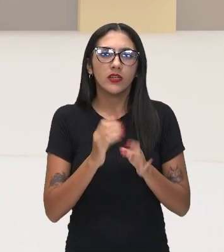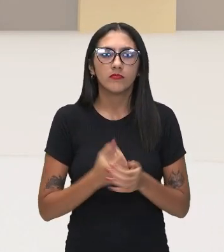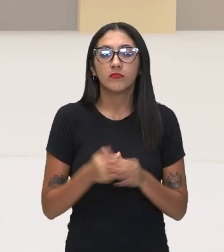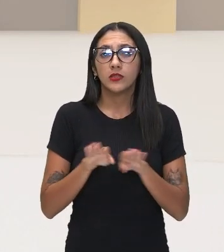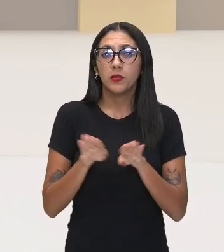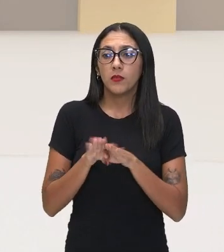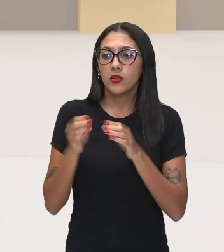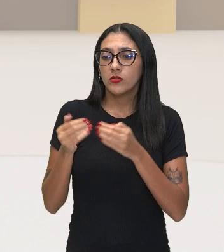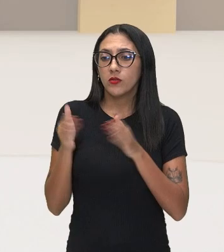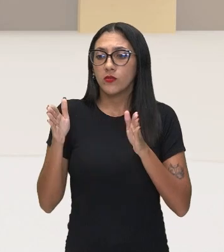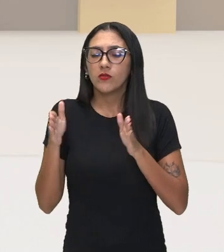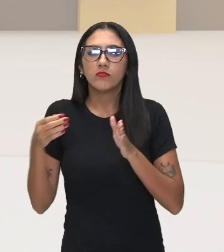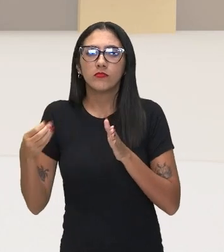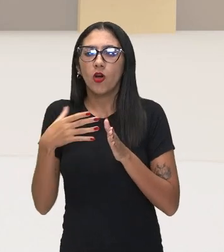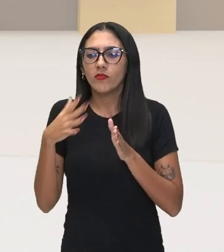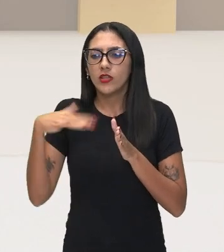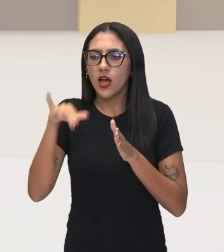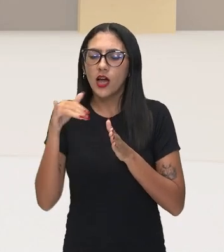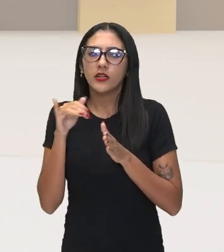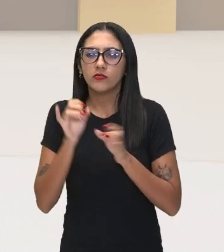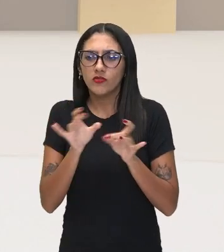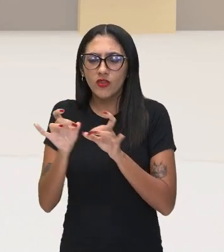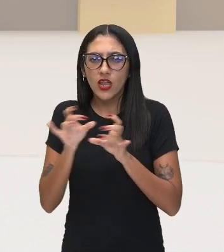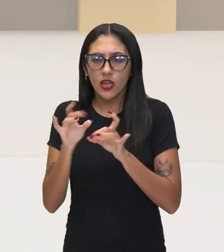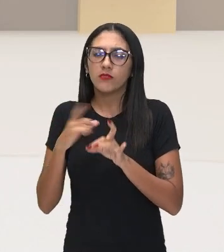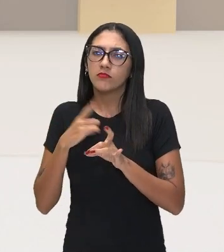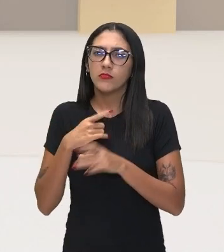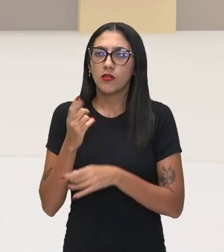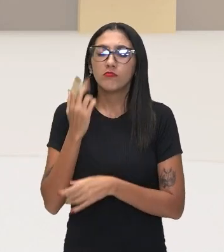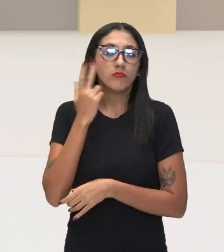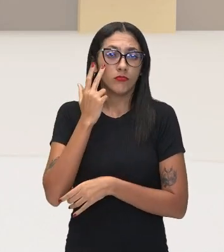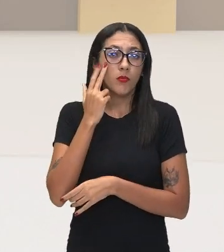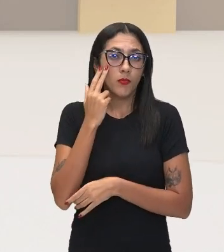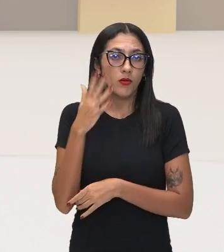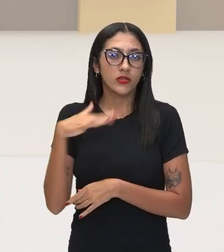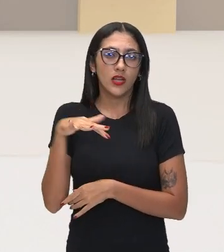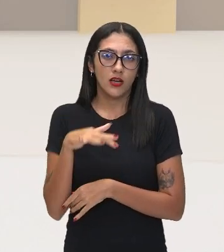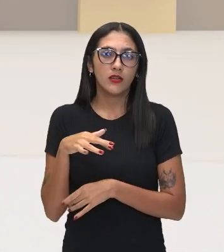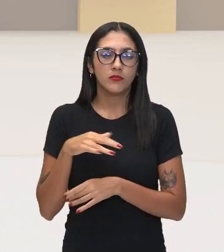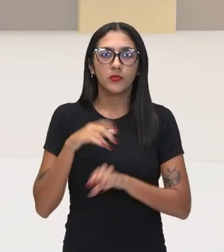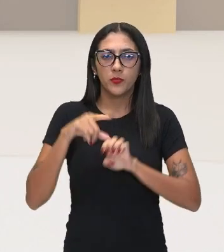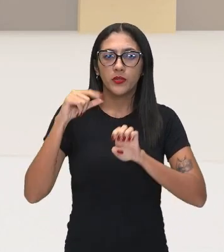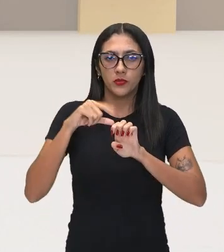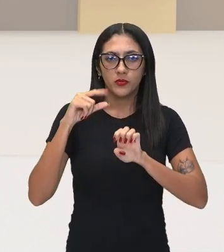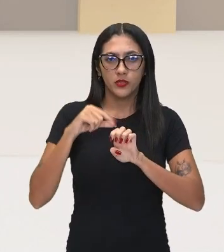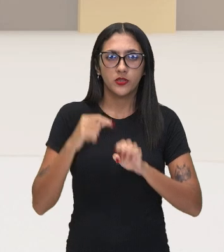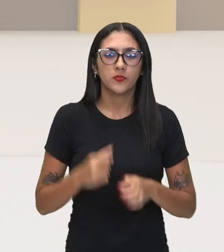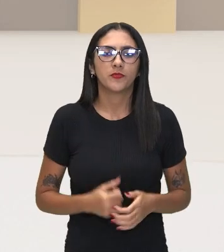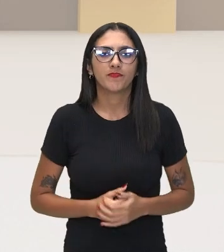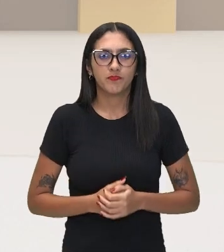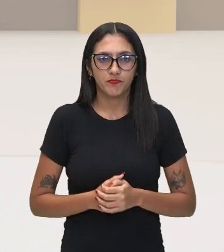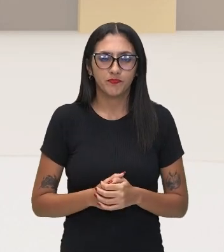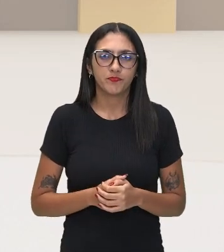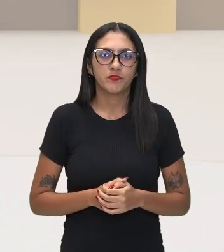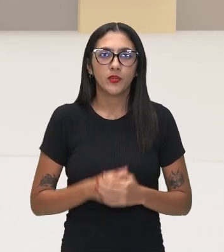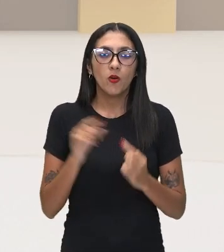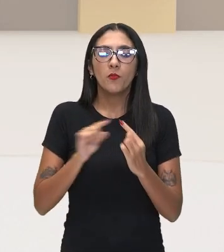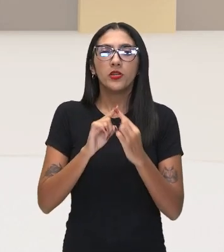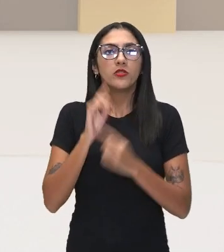novos mercados são atividades comuns do empreendedorismo. Significa que a essência do empreendedorismo está